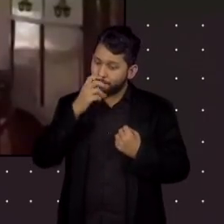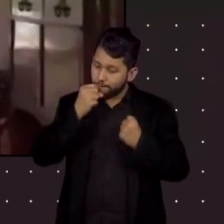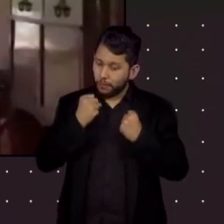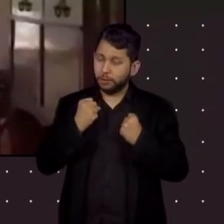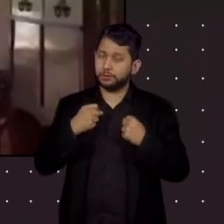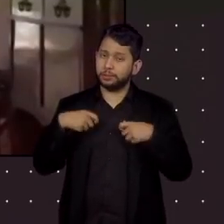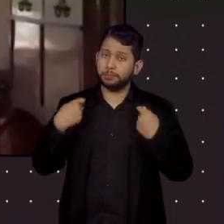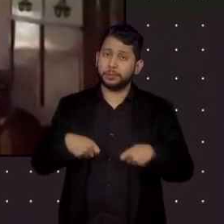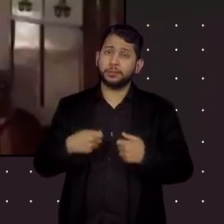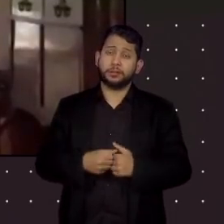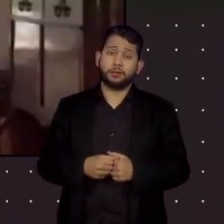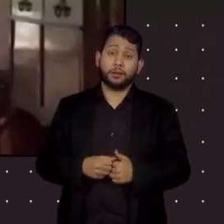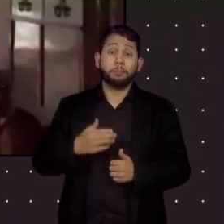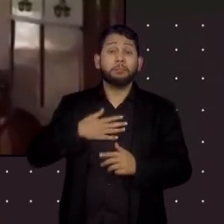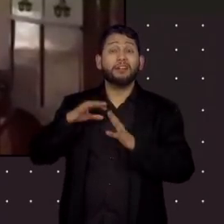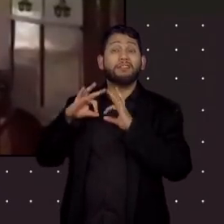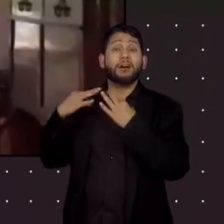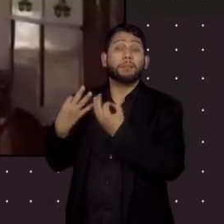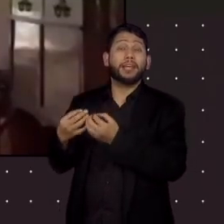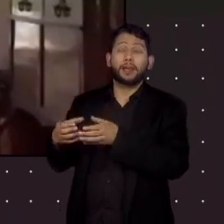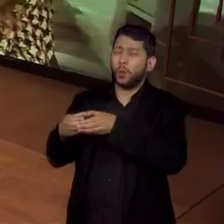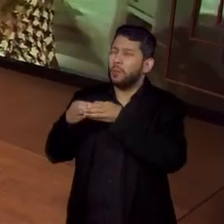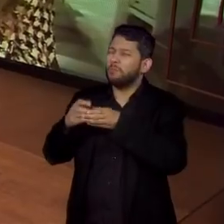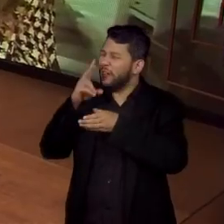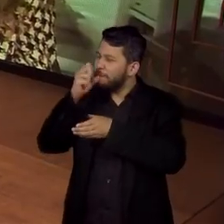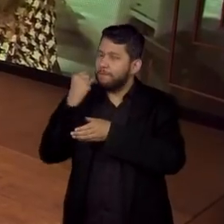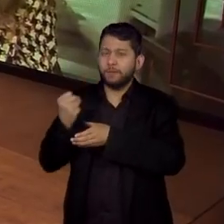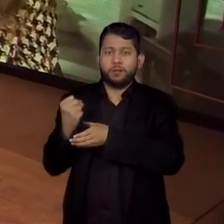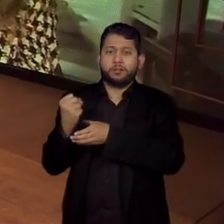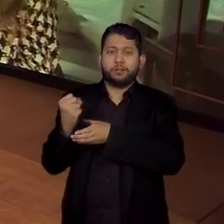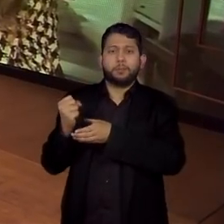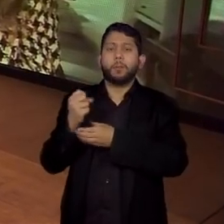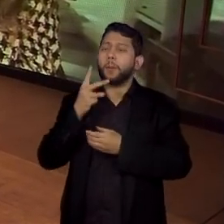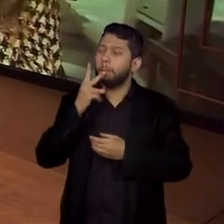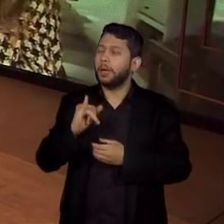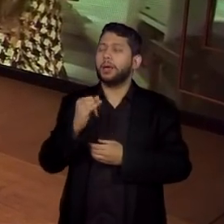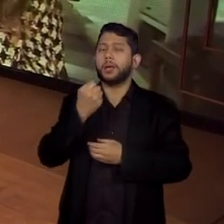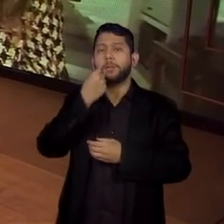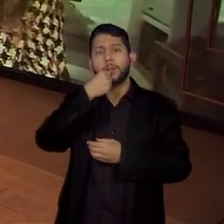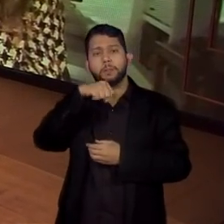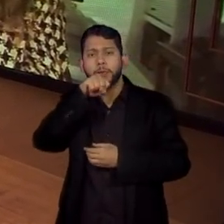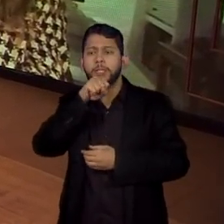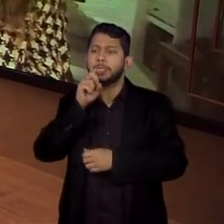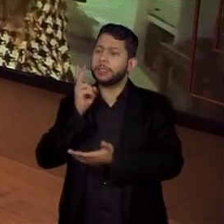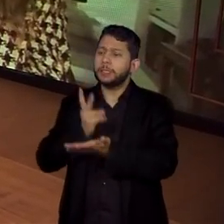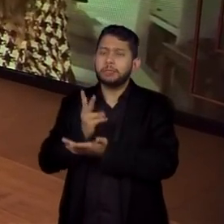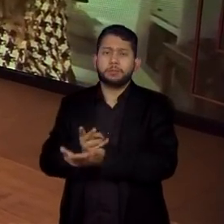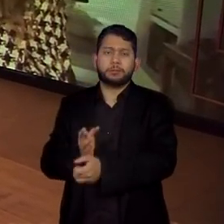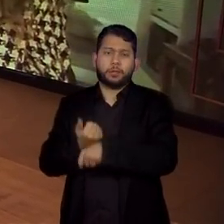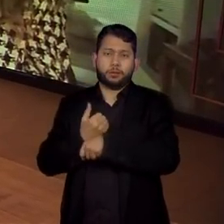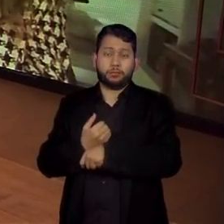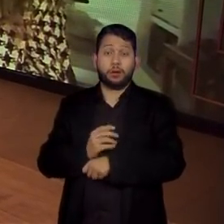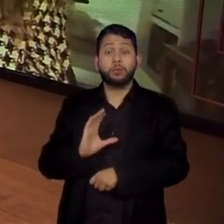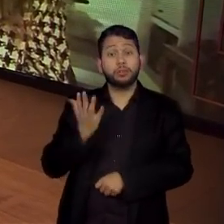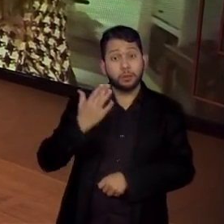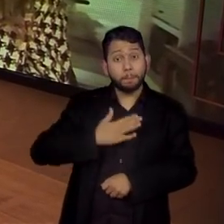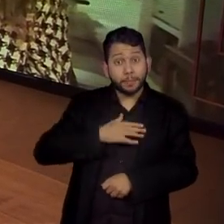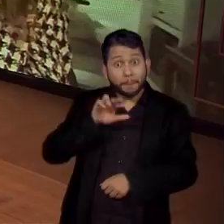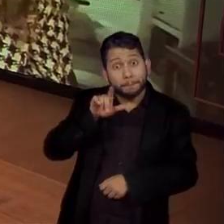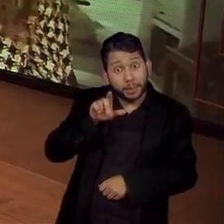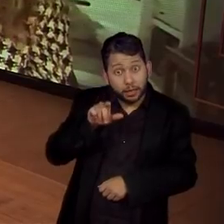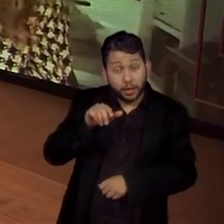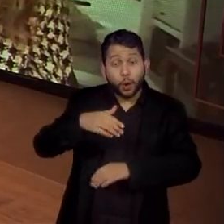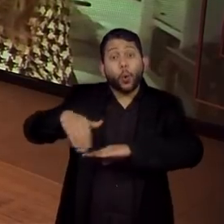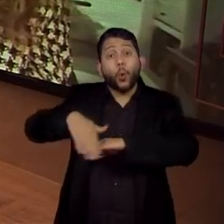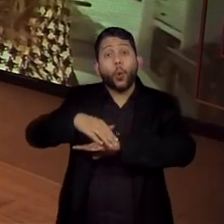Eu vim de uma família muito forte, meus pais. Muito cedo, eu perdi uma irmã assassinada na rua,